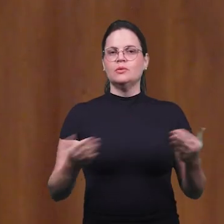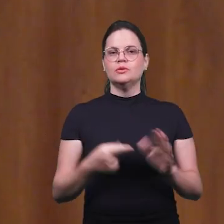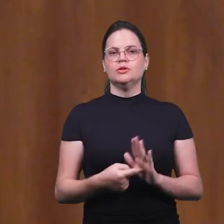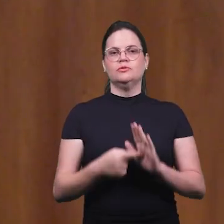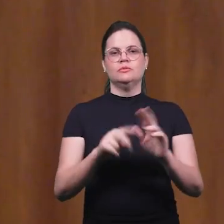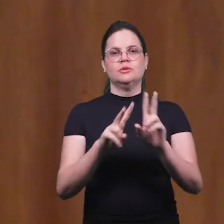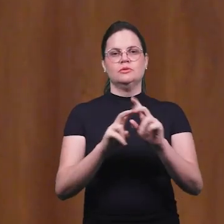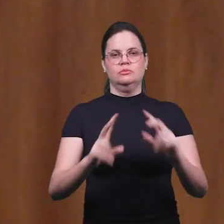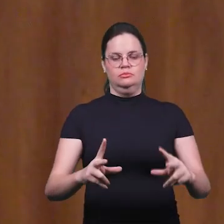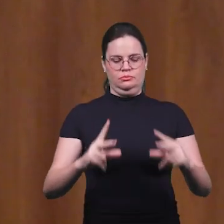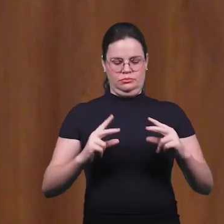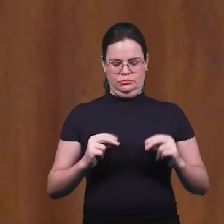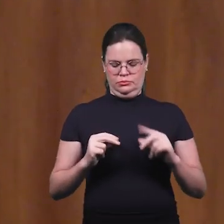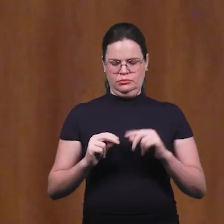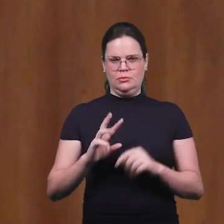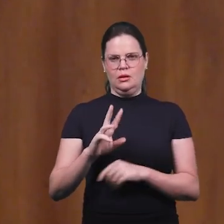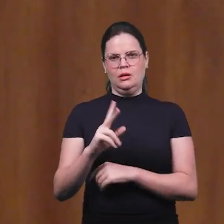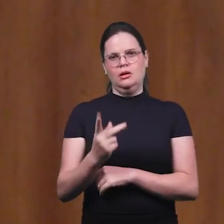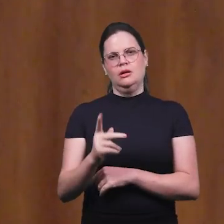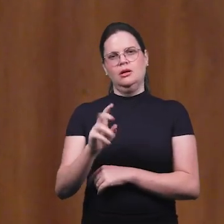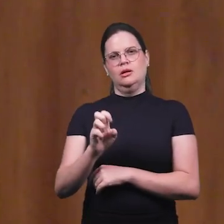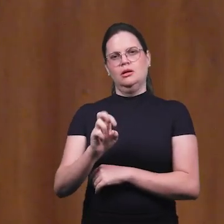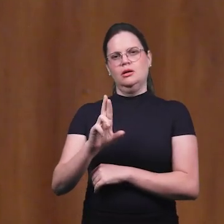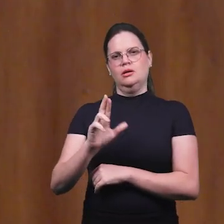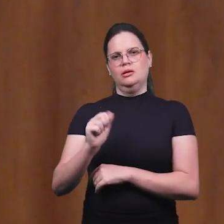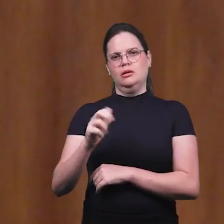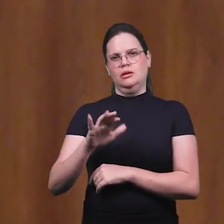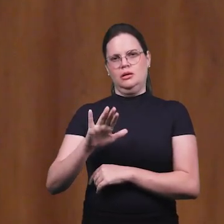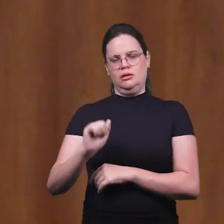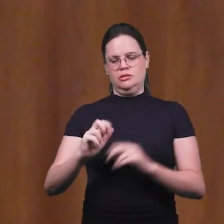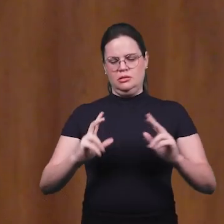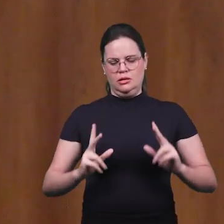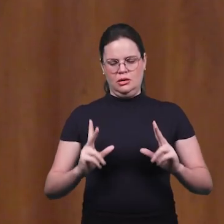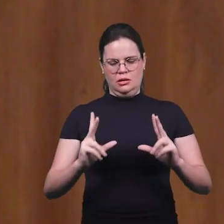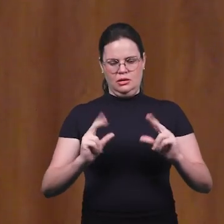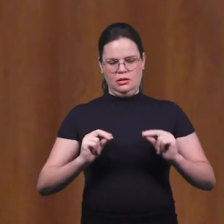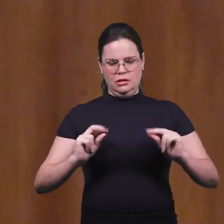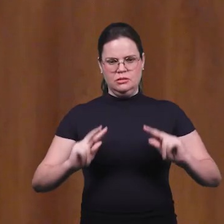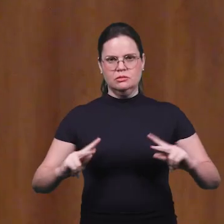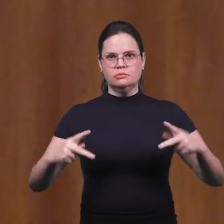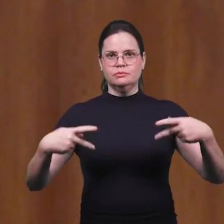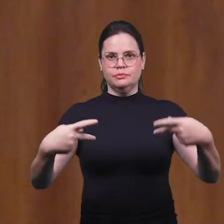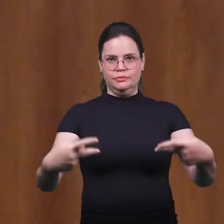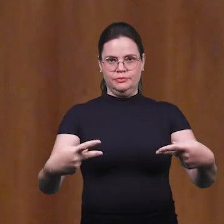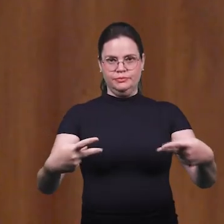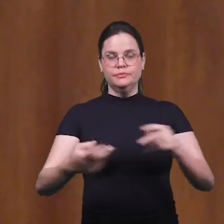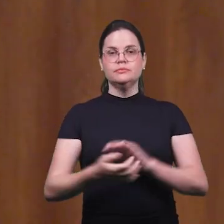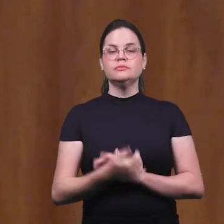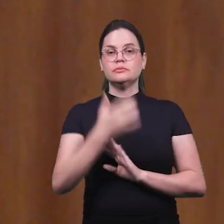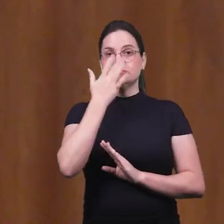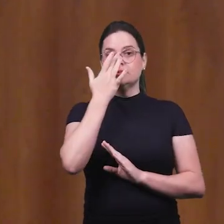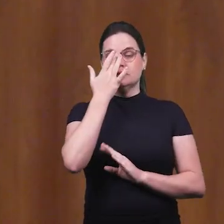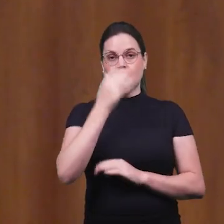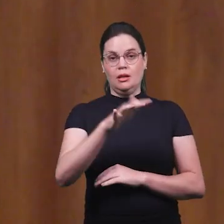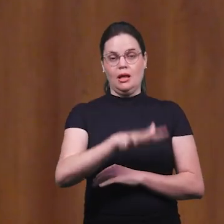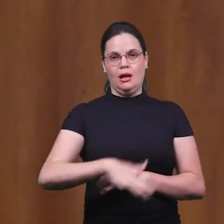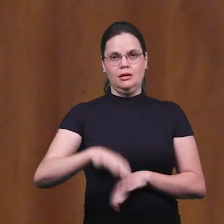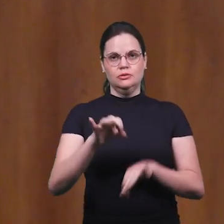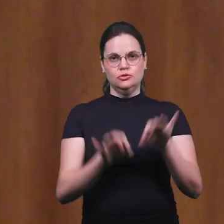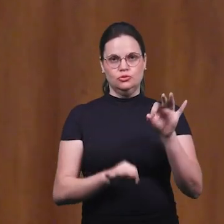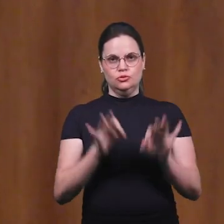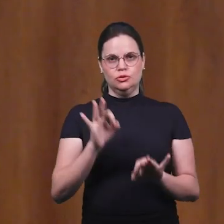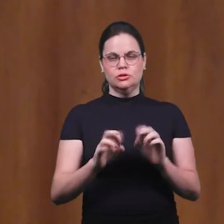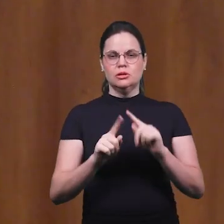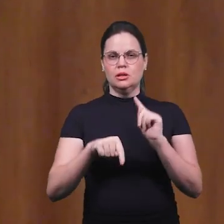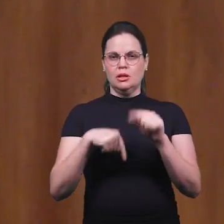transmissão da herança. A transmissão da herança do ponto de vista jurídico. E teremos também a gravação de outros